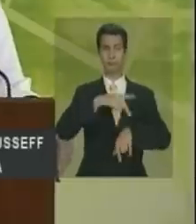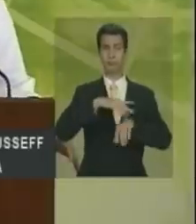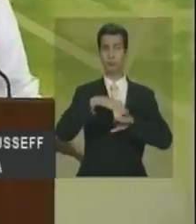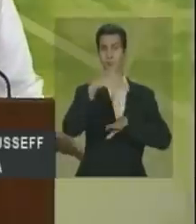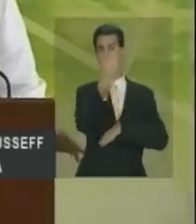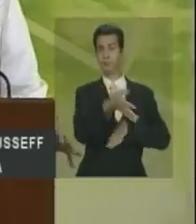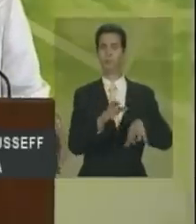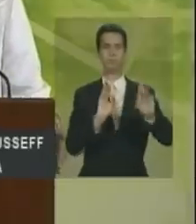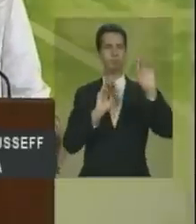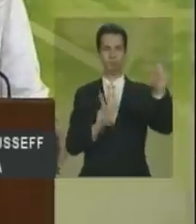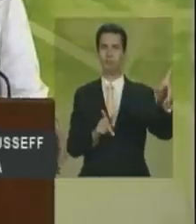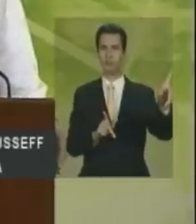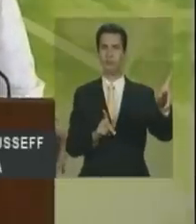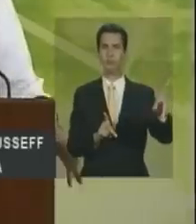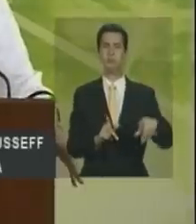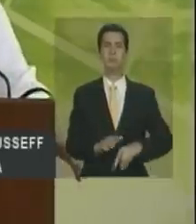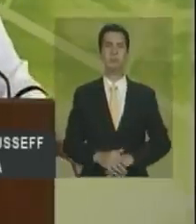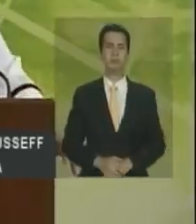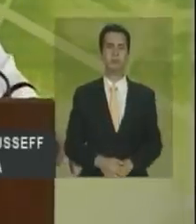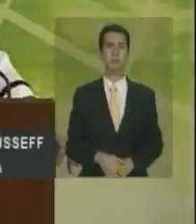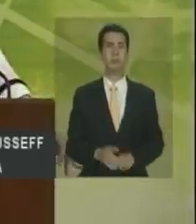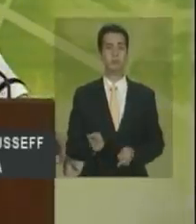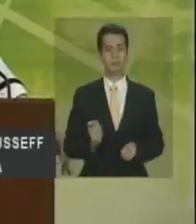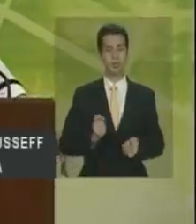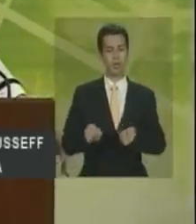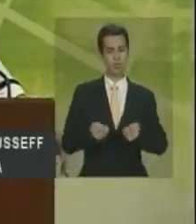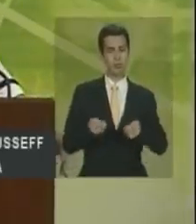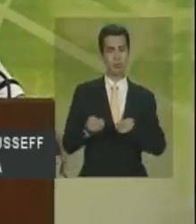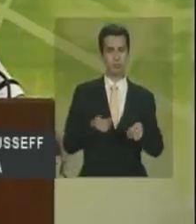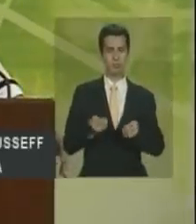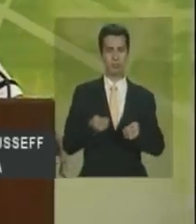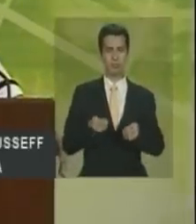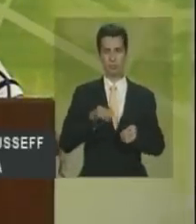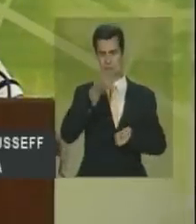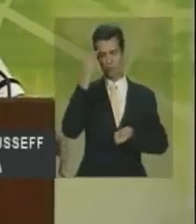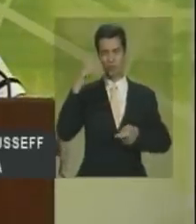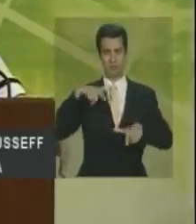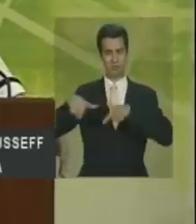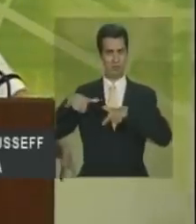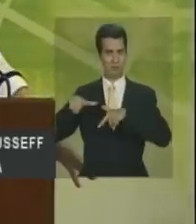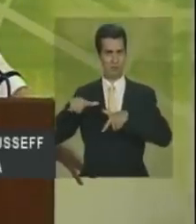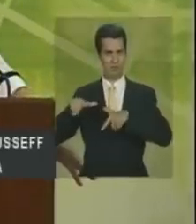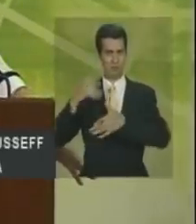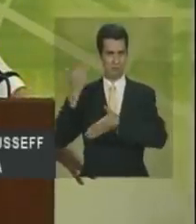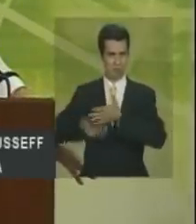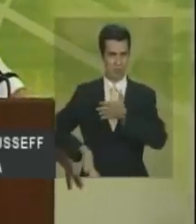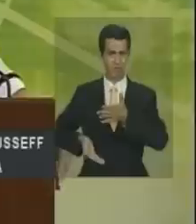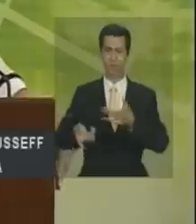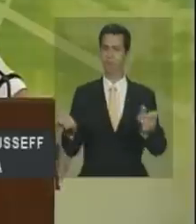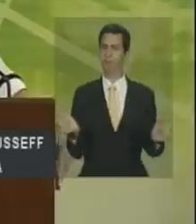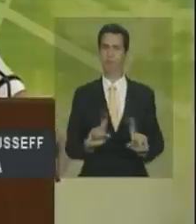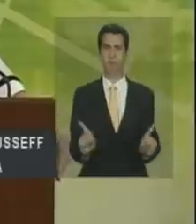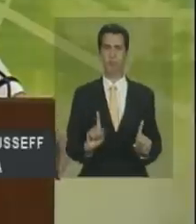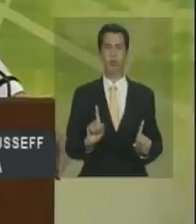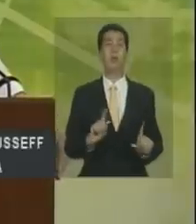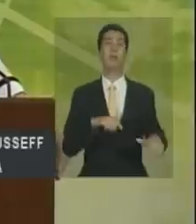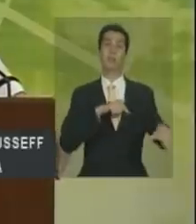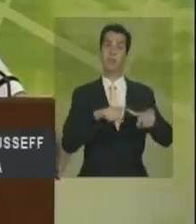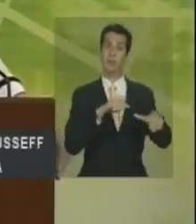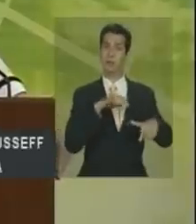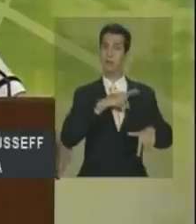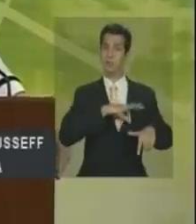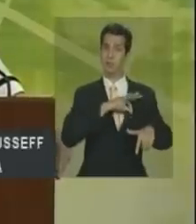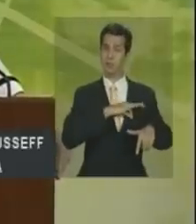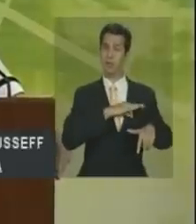dos ajustes não recai sobre os trabalhadores. Repito, vamos reduzir os custos do trabalho sem